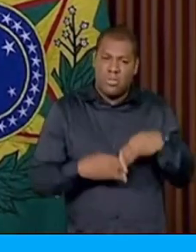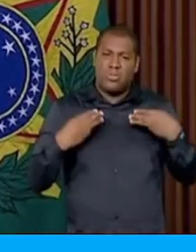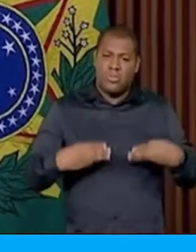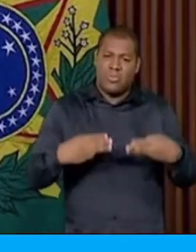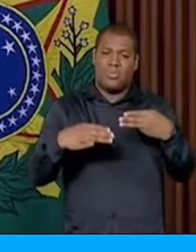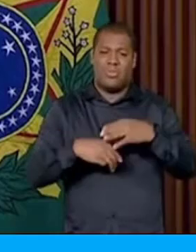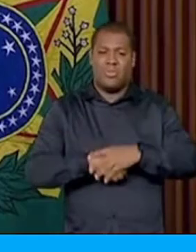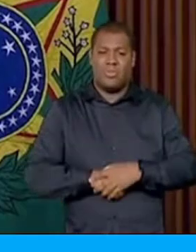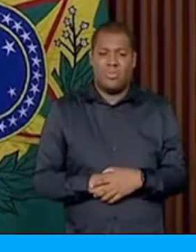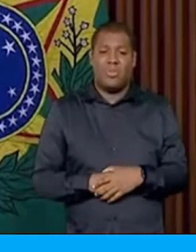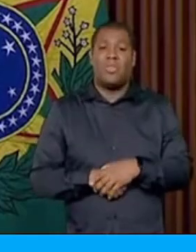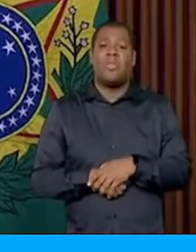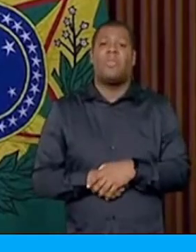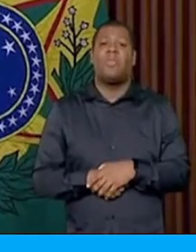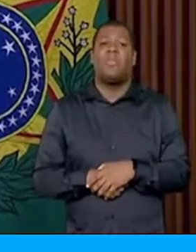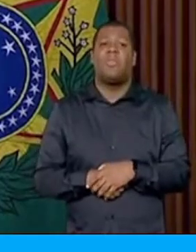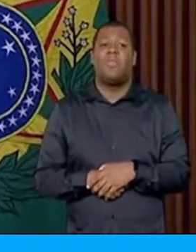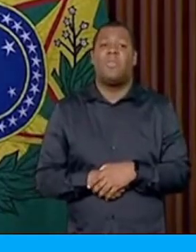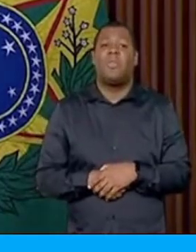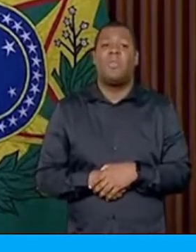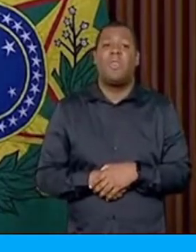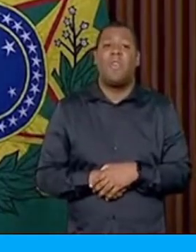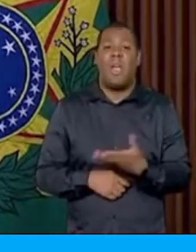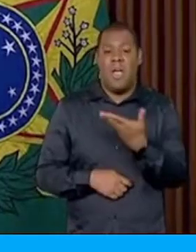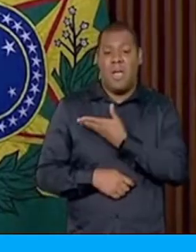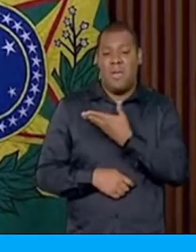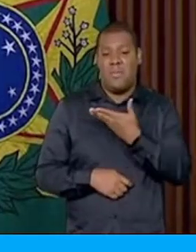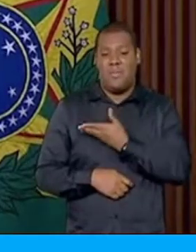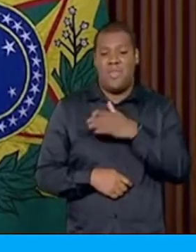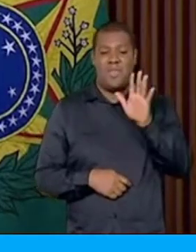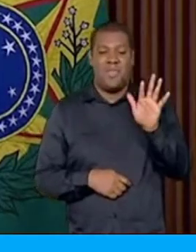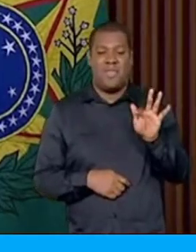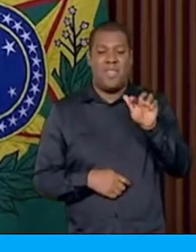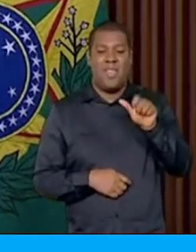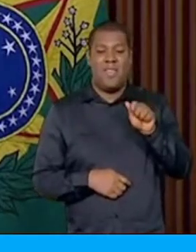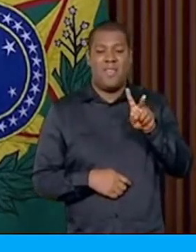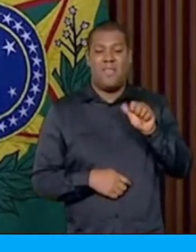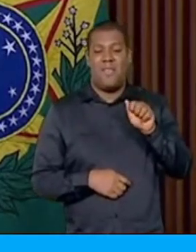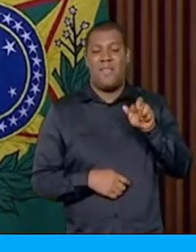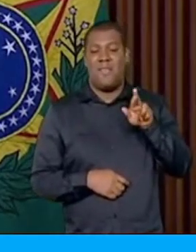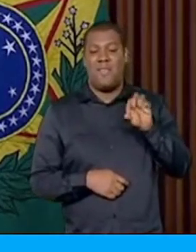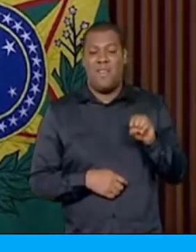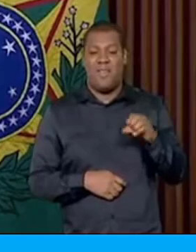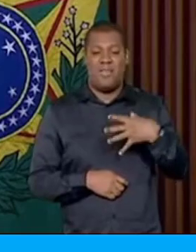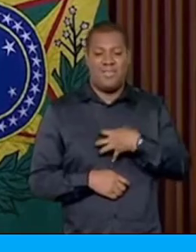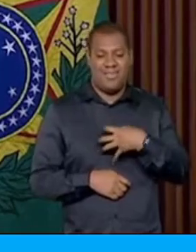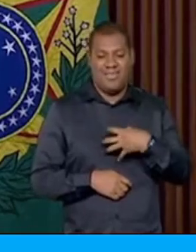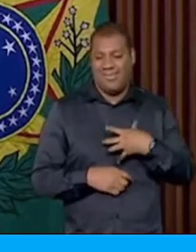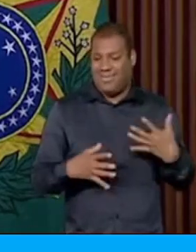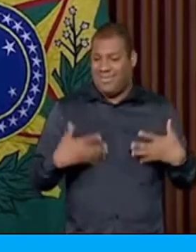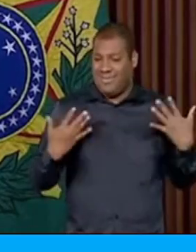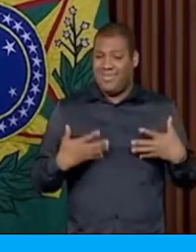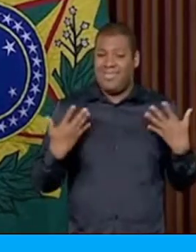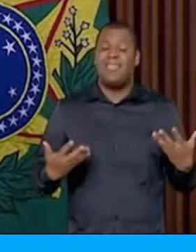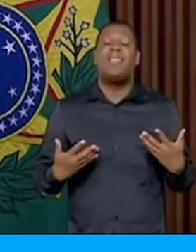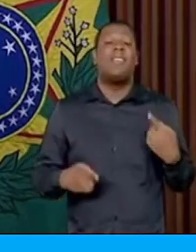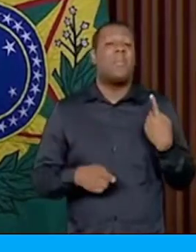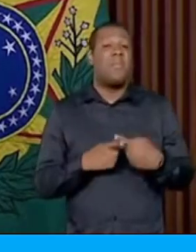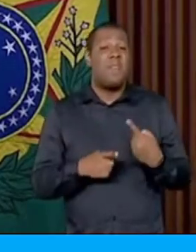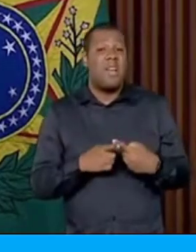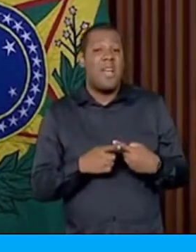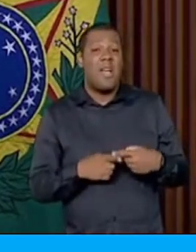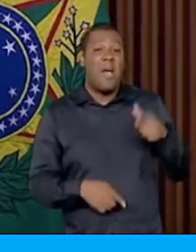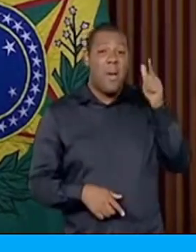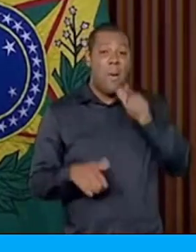de alegria que vocês veem no companheiro Fávaro é porque ele conseguiu uma coisa extraordinária, que foi em